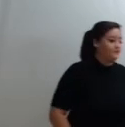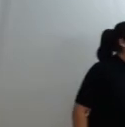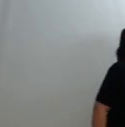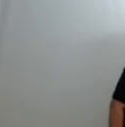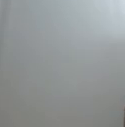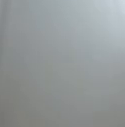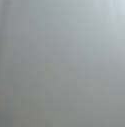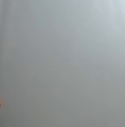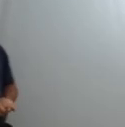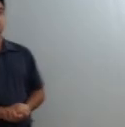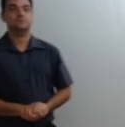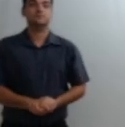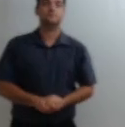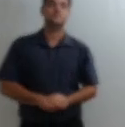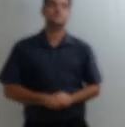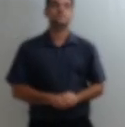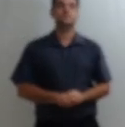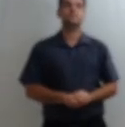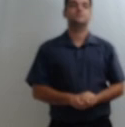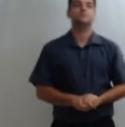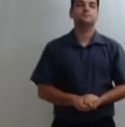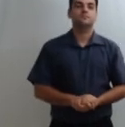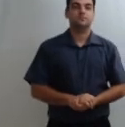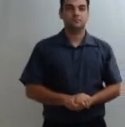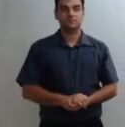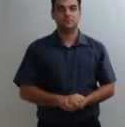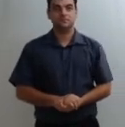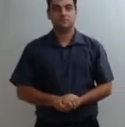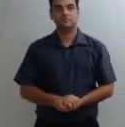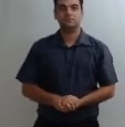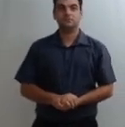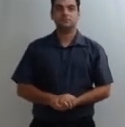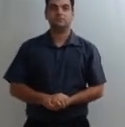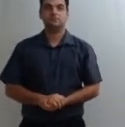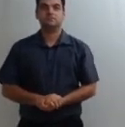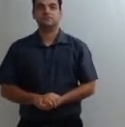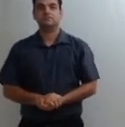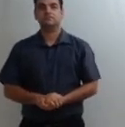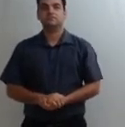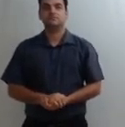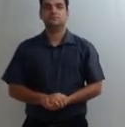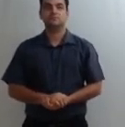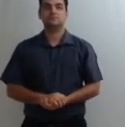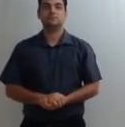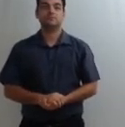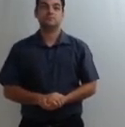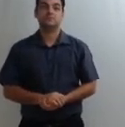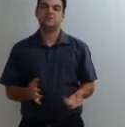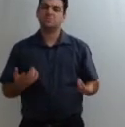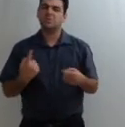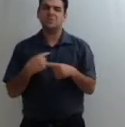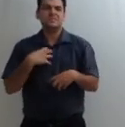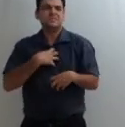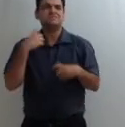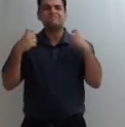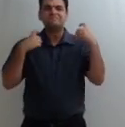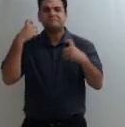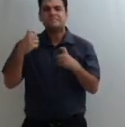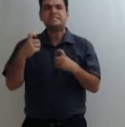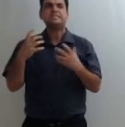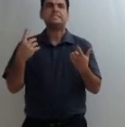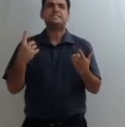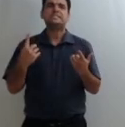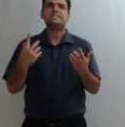receio. Está certo que no final da linha o resultado seria o mesmo, mas eu fico com receio de algum magistrado